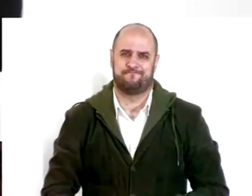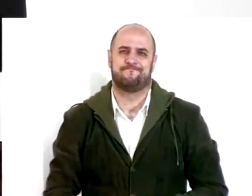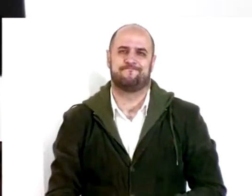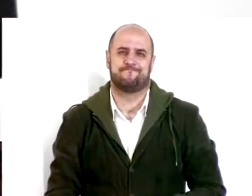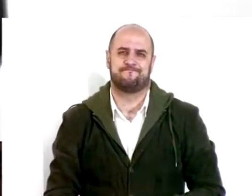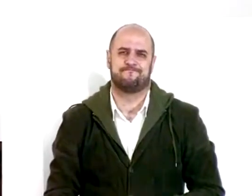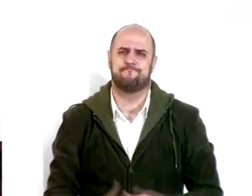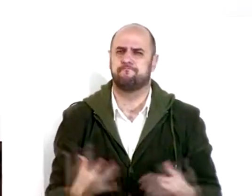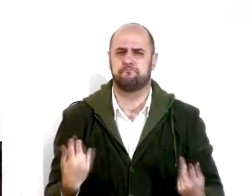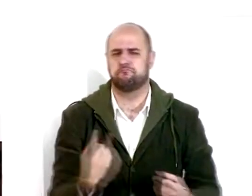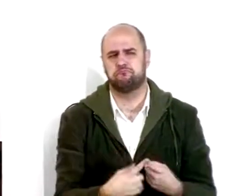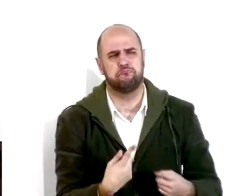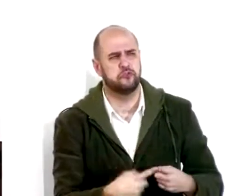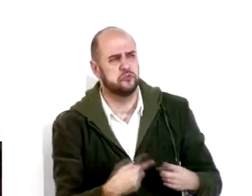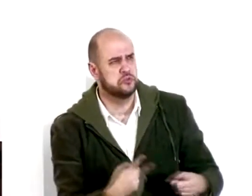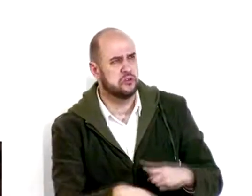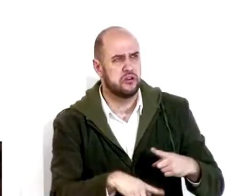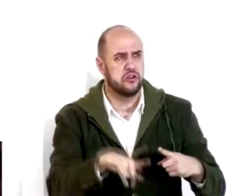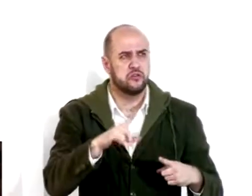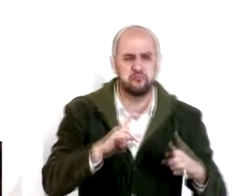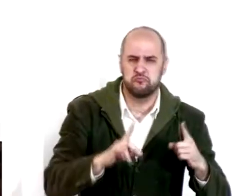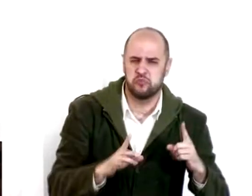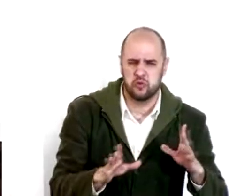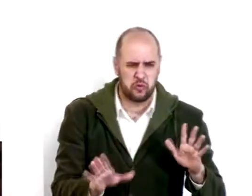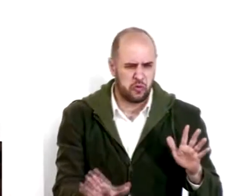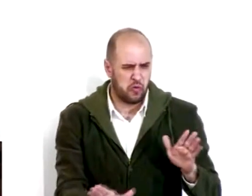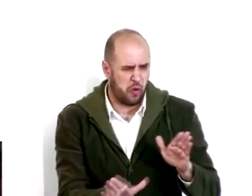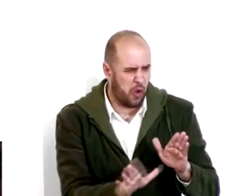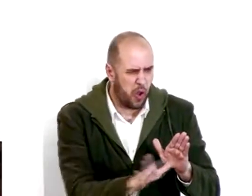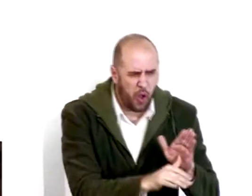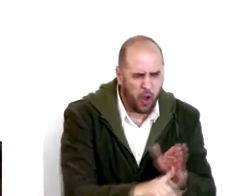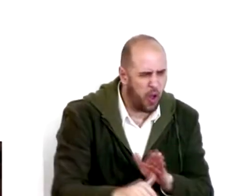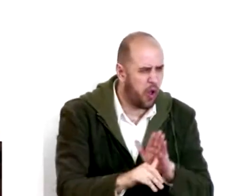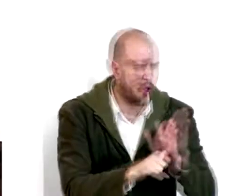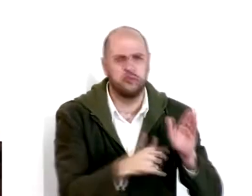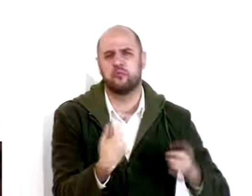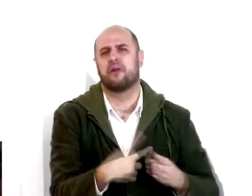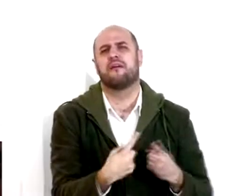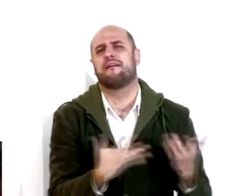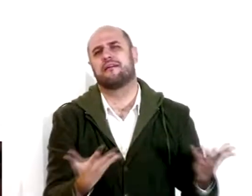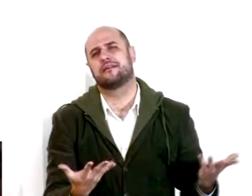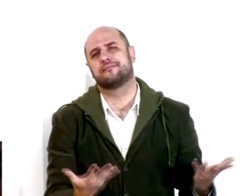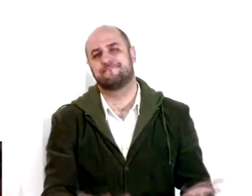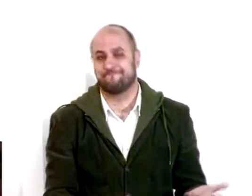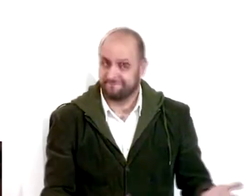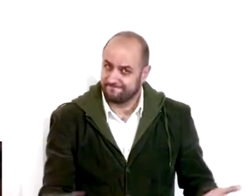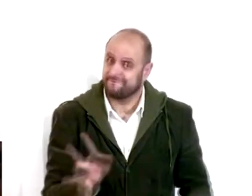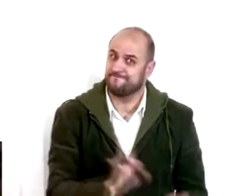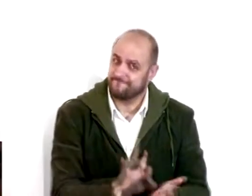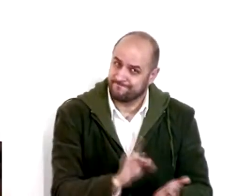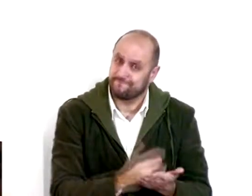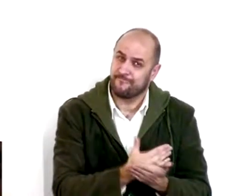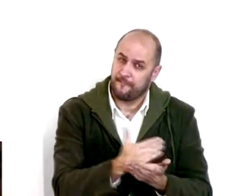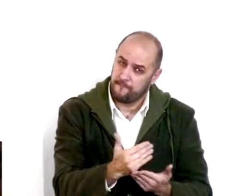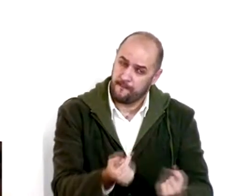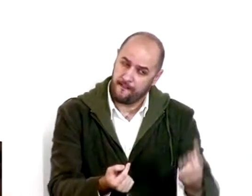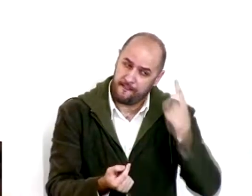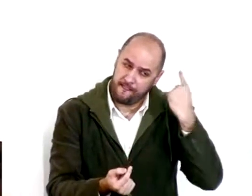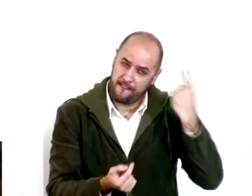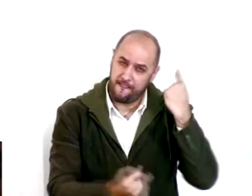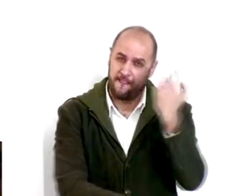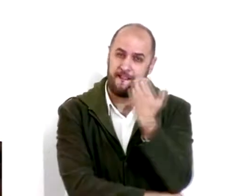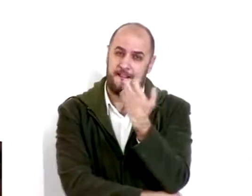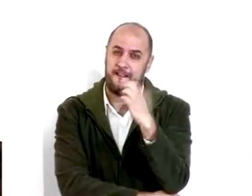Qual a causa de tanta corrupção e desonestidade? De fato, tudo isso começou no Éden, quando os